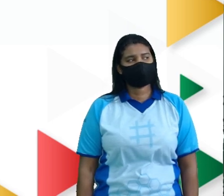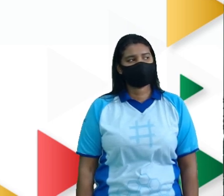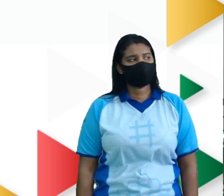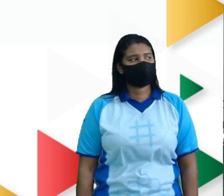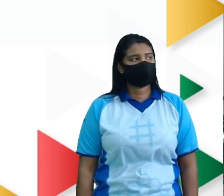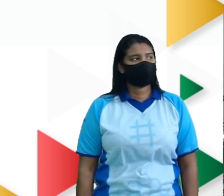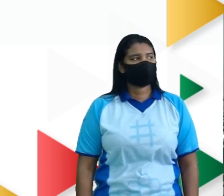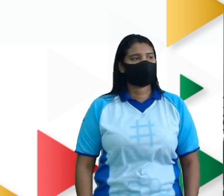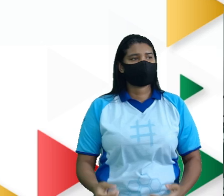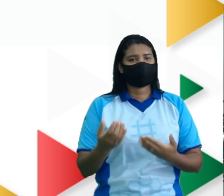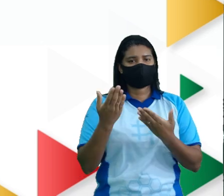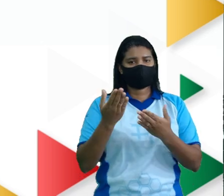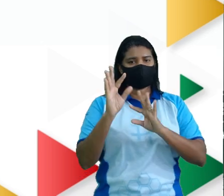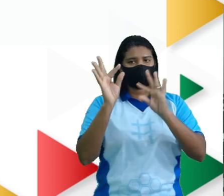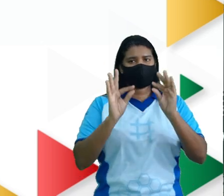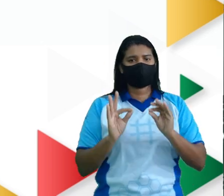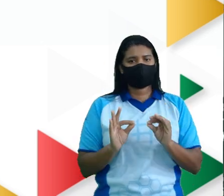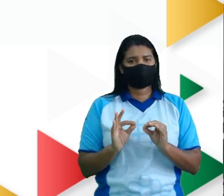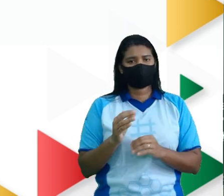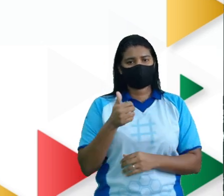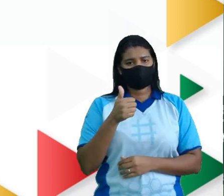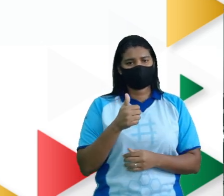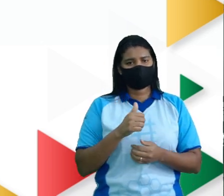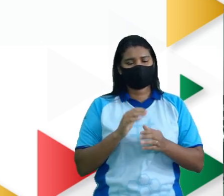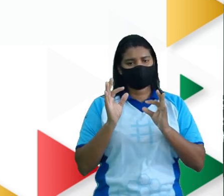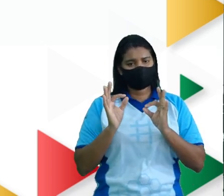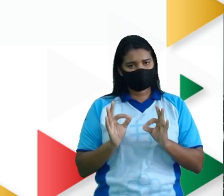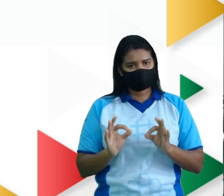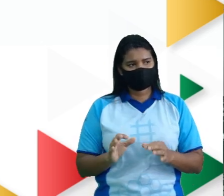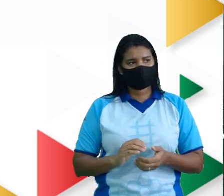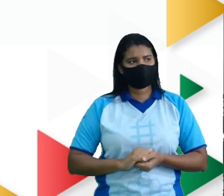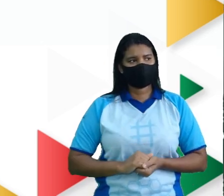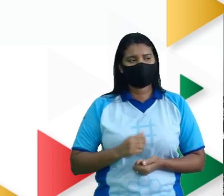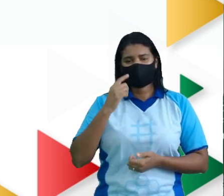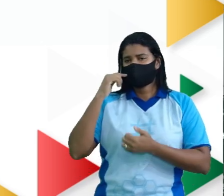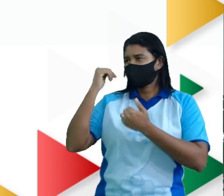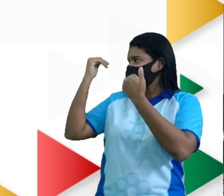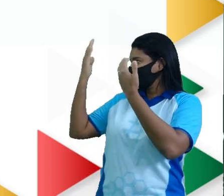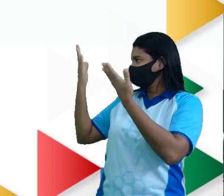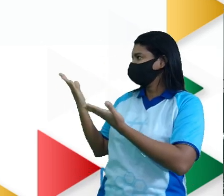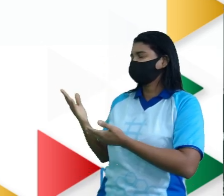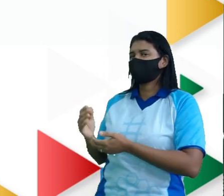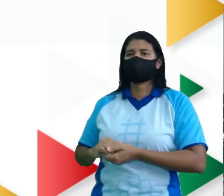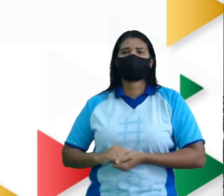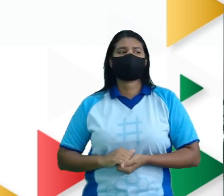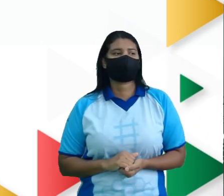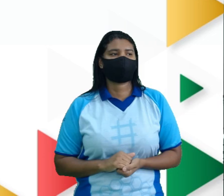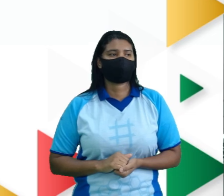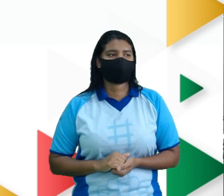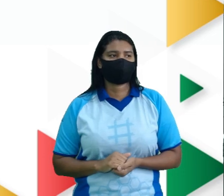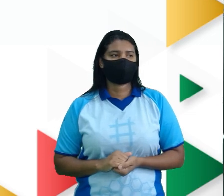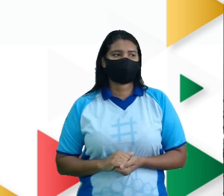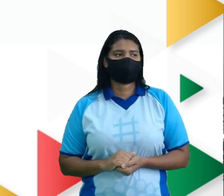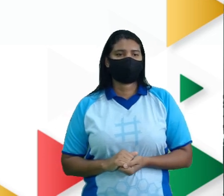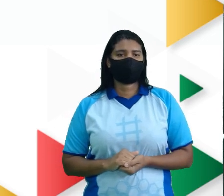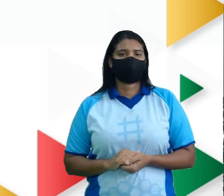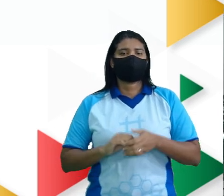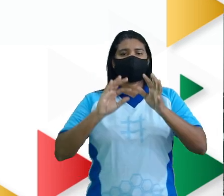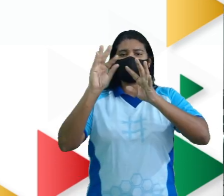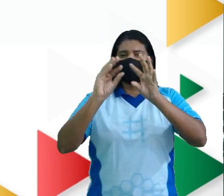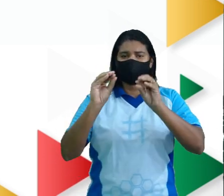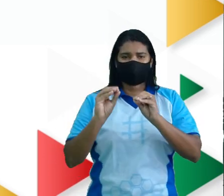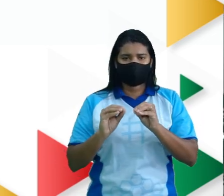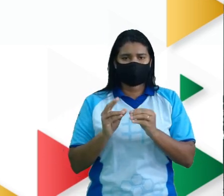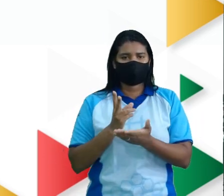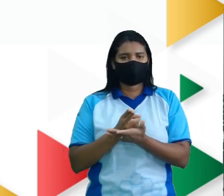liga cada ponto desse. Tranquilo até aí? Viu o passo? Viu aí? Desse eu vou repetindo, sempre